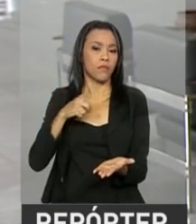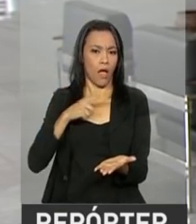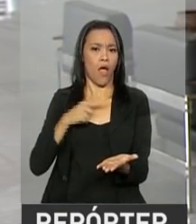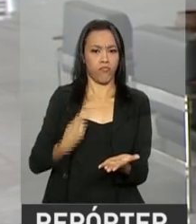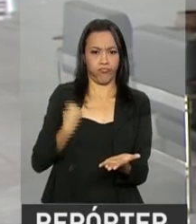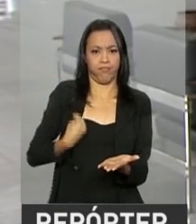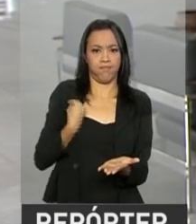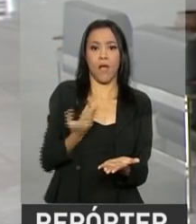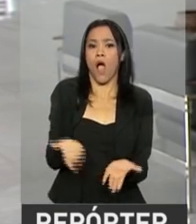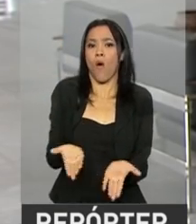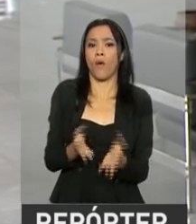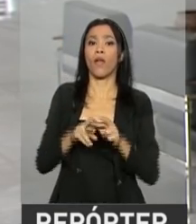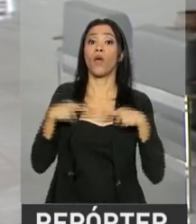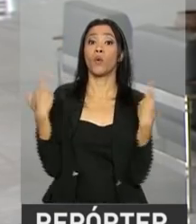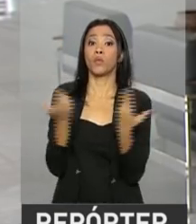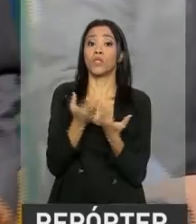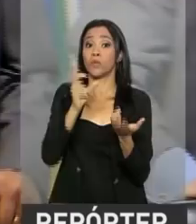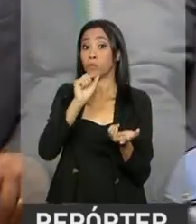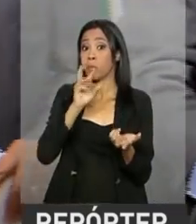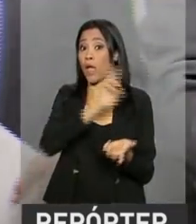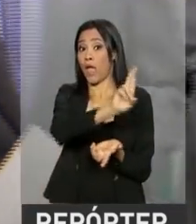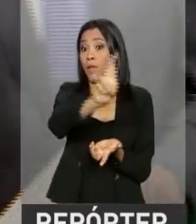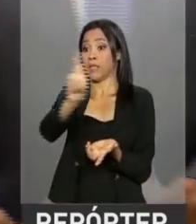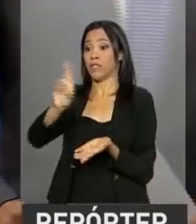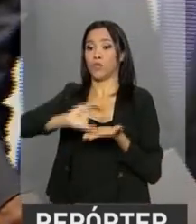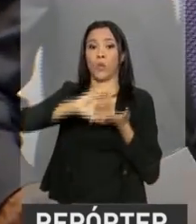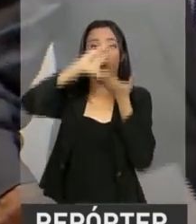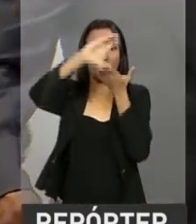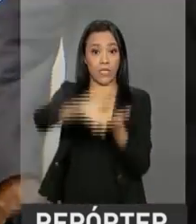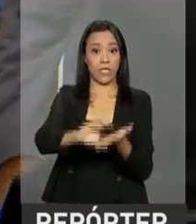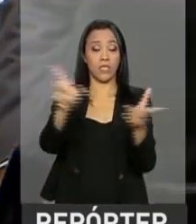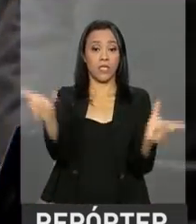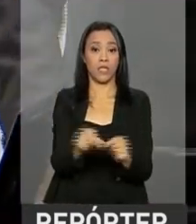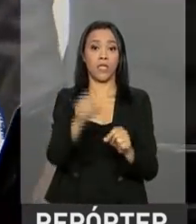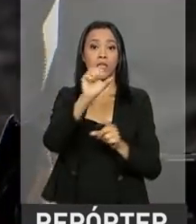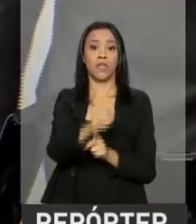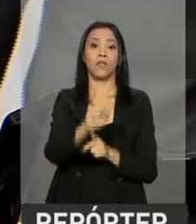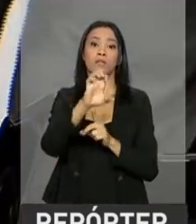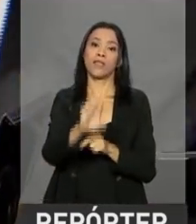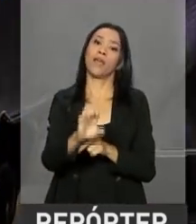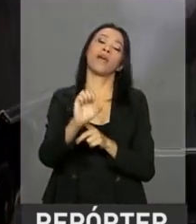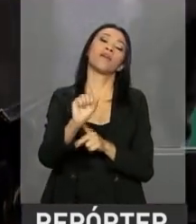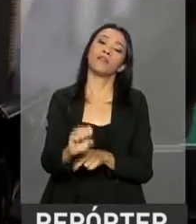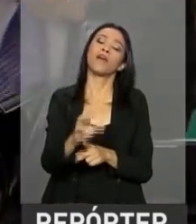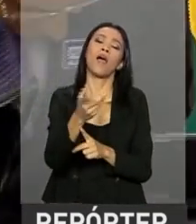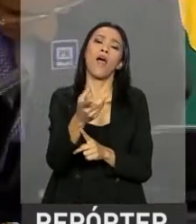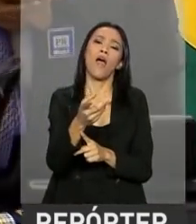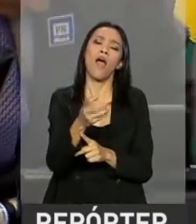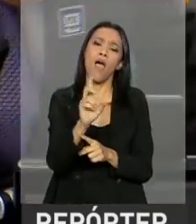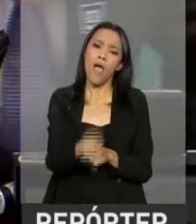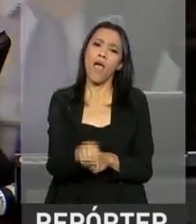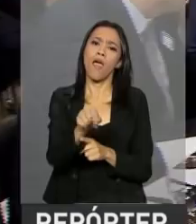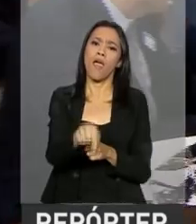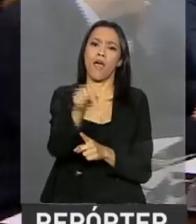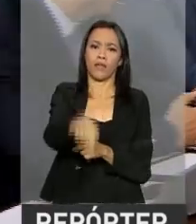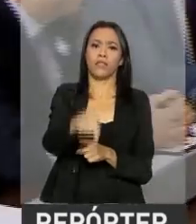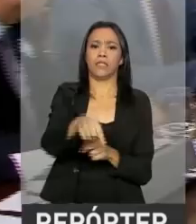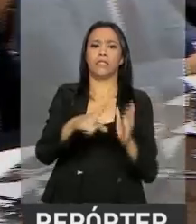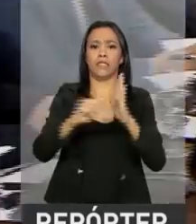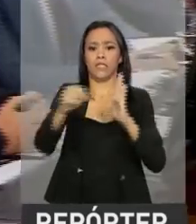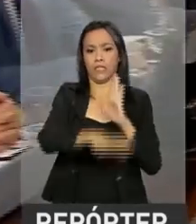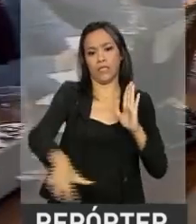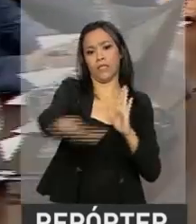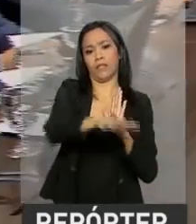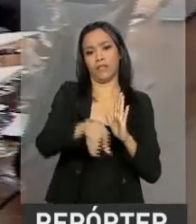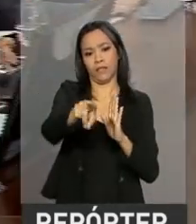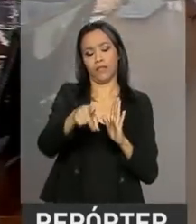com representantes do Conselho Nacional do SESI, o Serviço Social da Indústria. Essa reunião acontece aqui no Palácio do